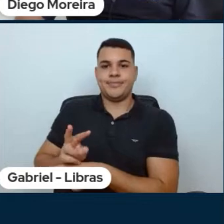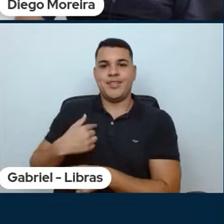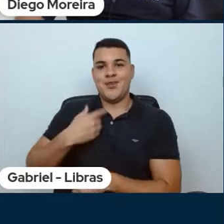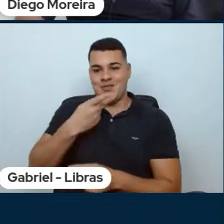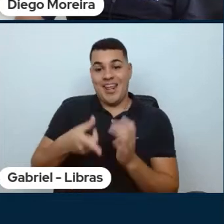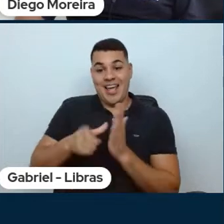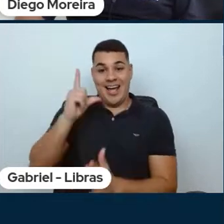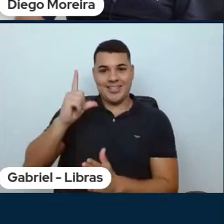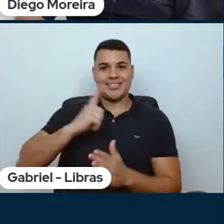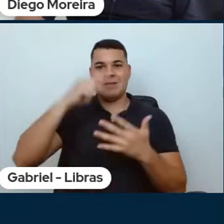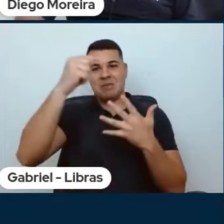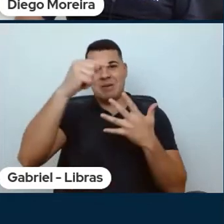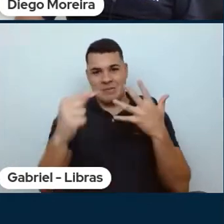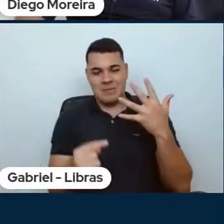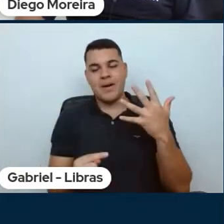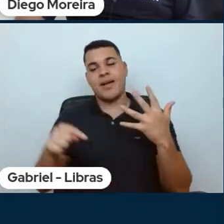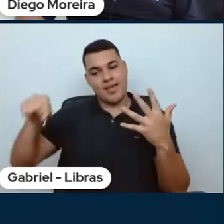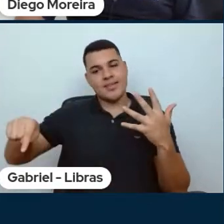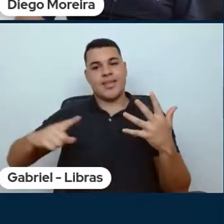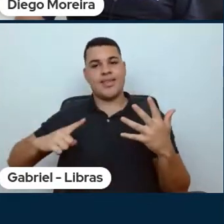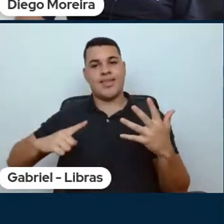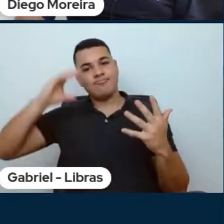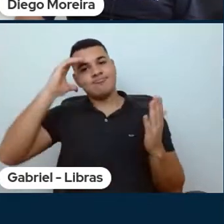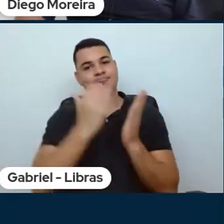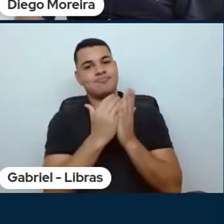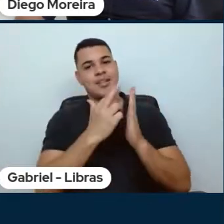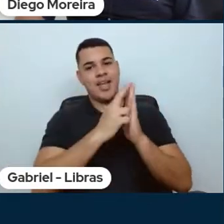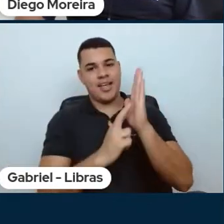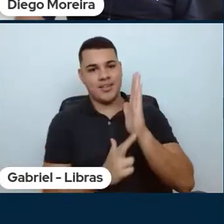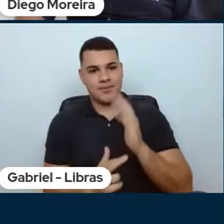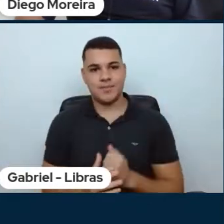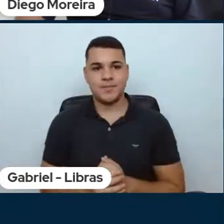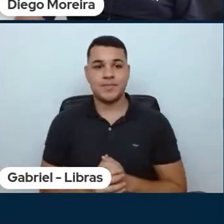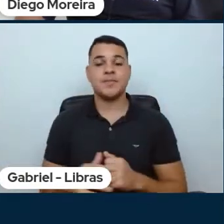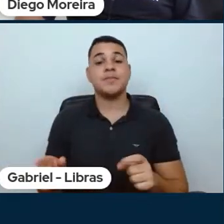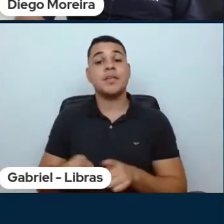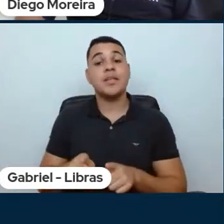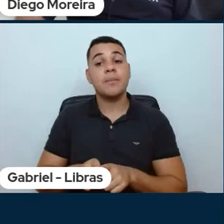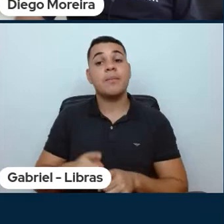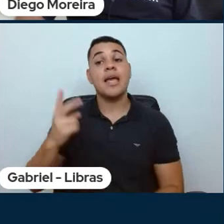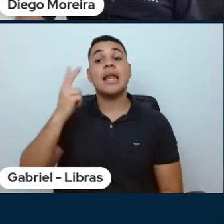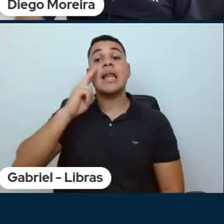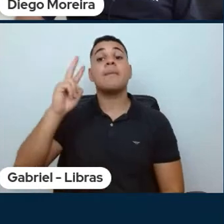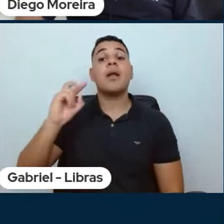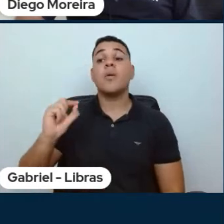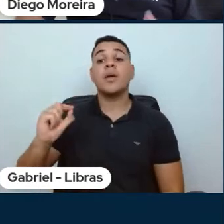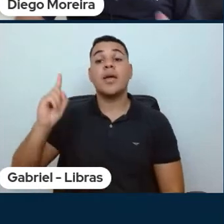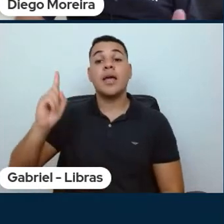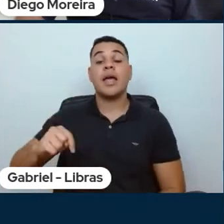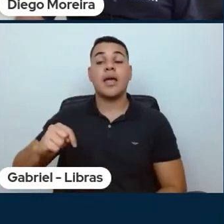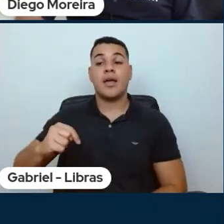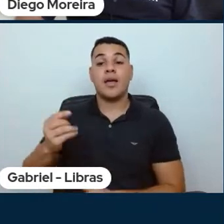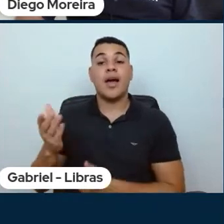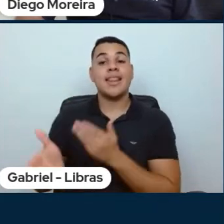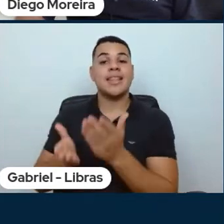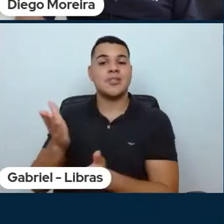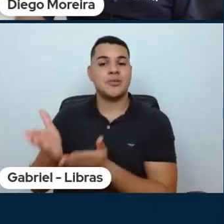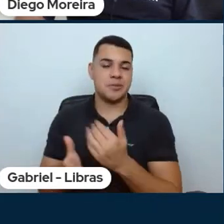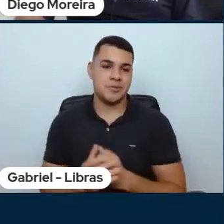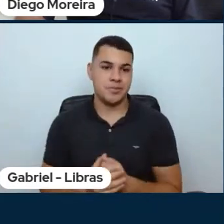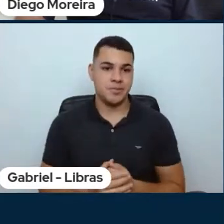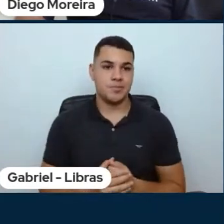Precisamos estar atentos às melhorias constantes e evolução conversacional, tá? É muito importante, né. E nesse cenário, eu